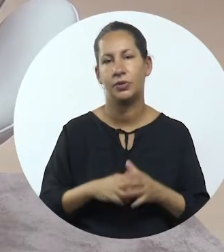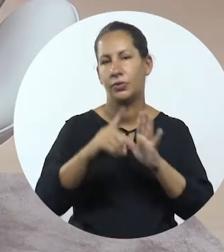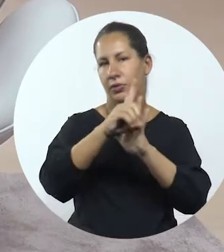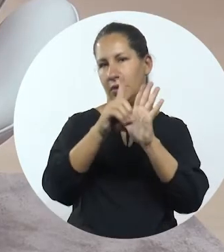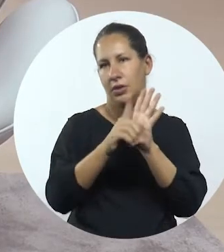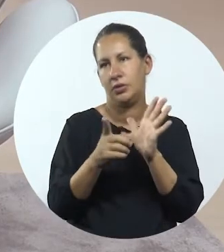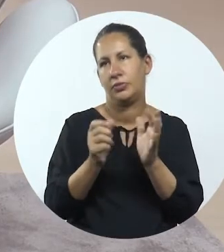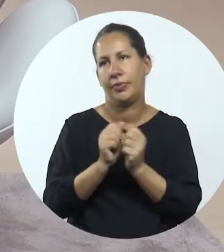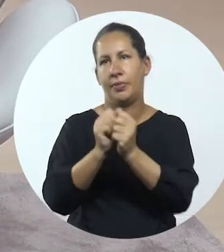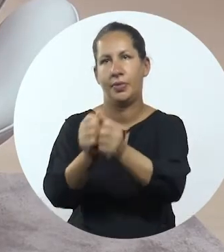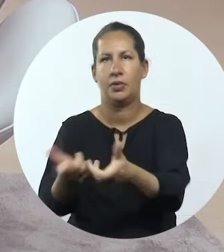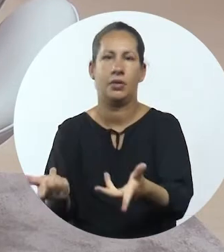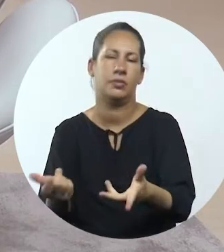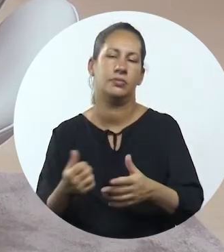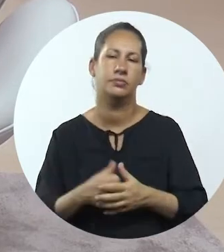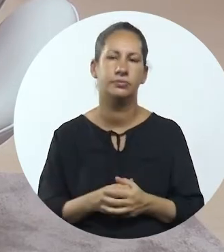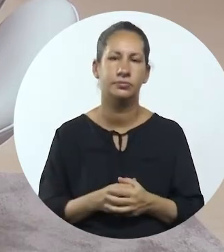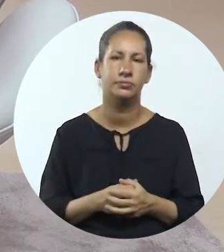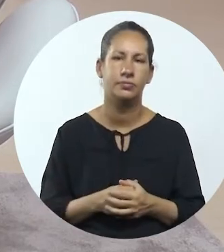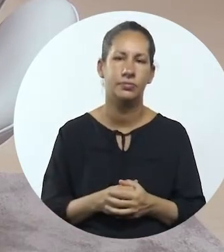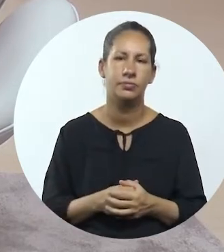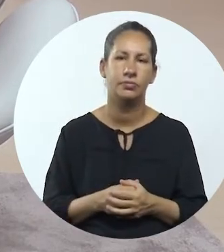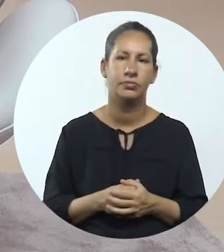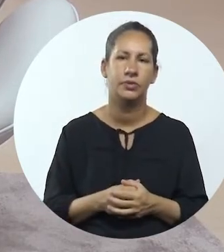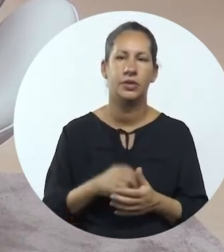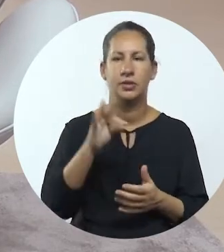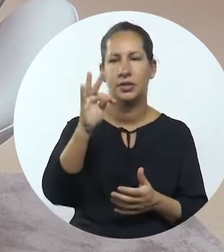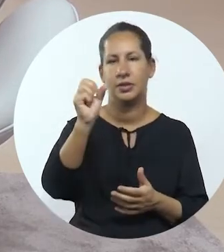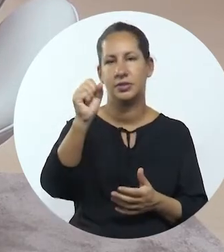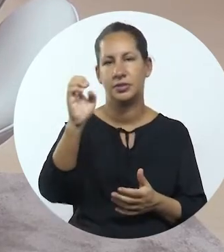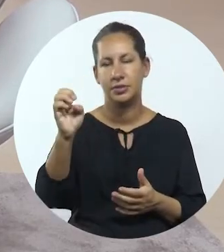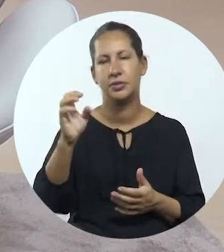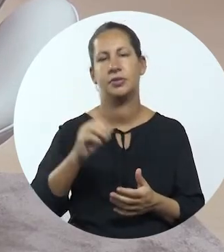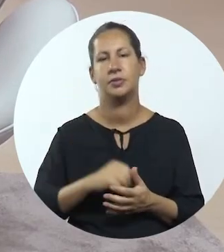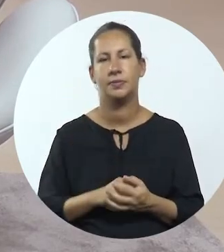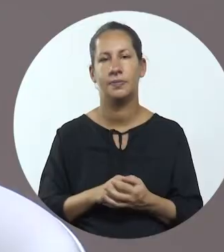direito não possa acompanhá-la, não deva acompanhá-la. E assim o TSE